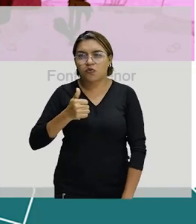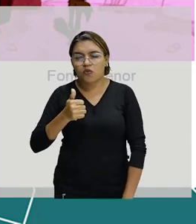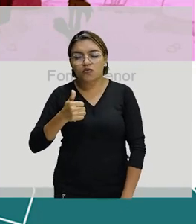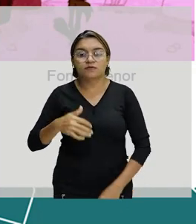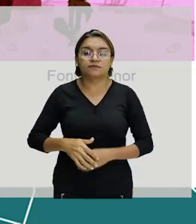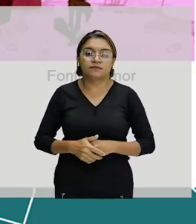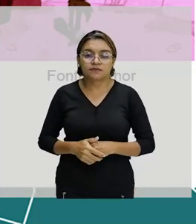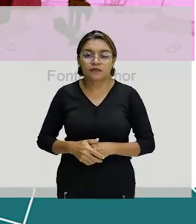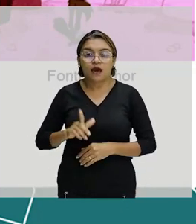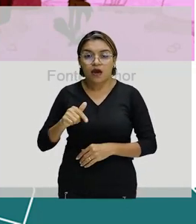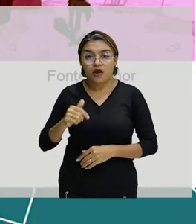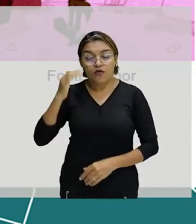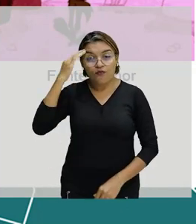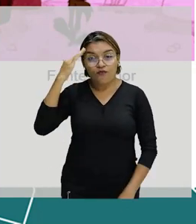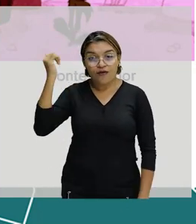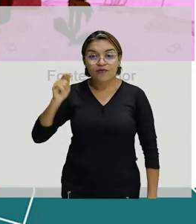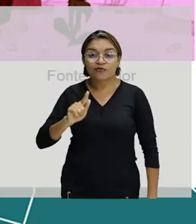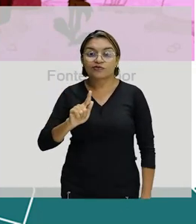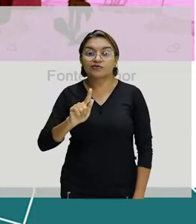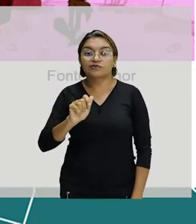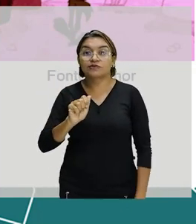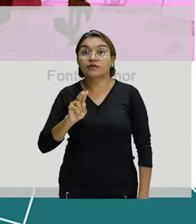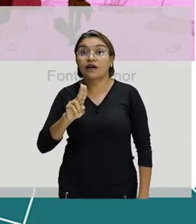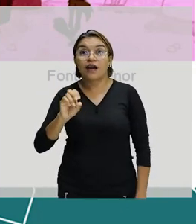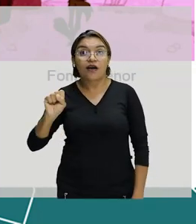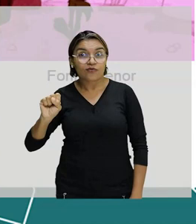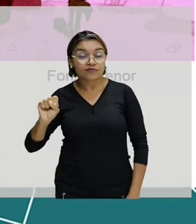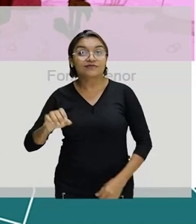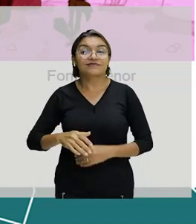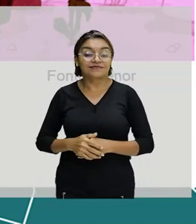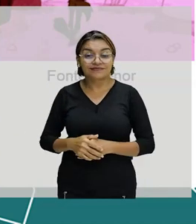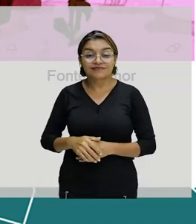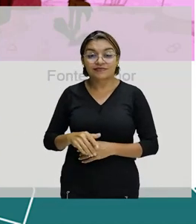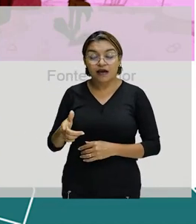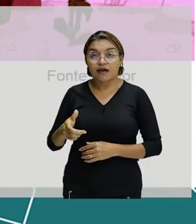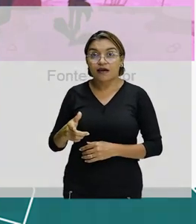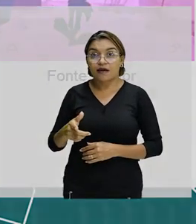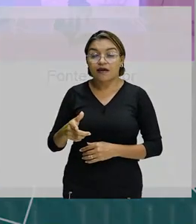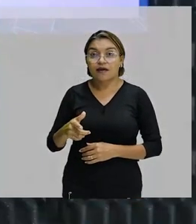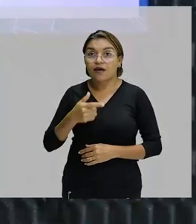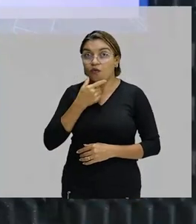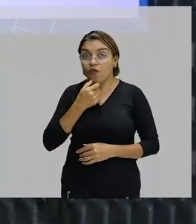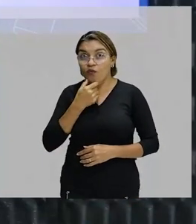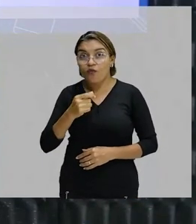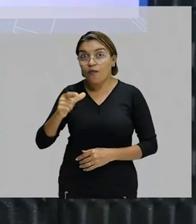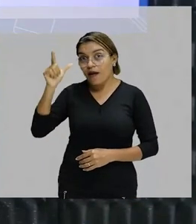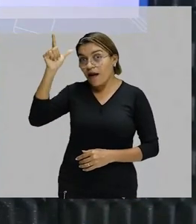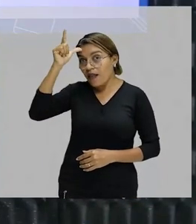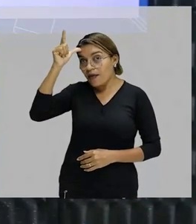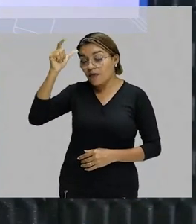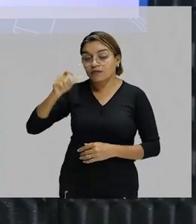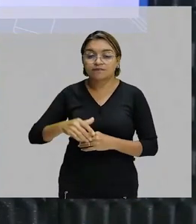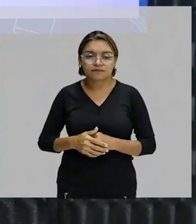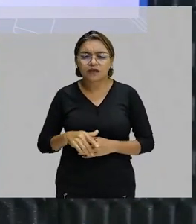né é o famoso gaus matemático alemão tá e o gaus né sentou lá começou a fazer as